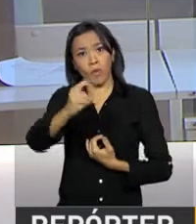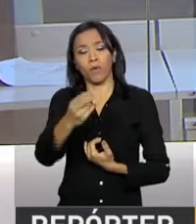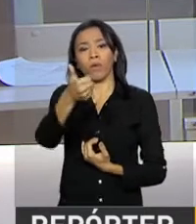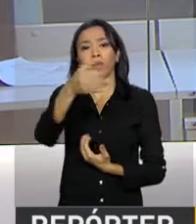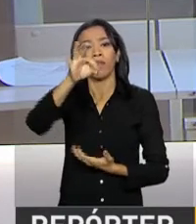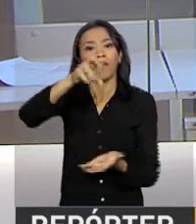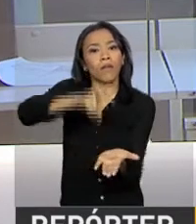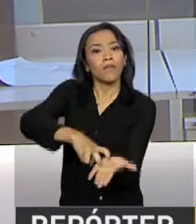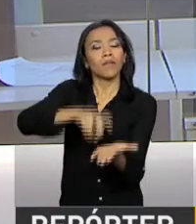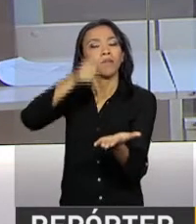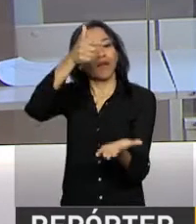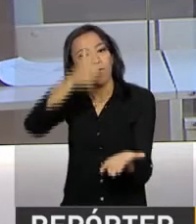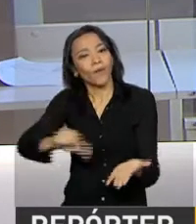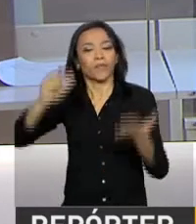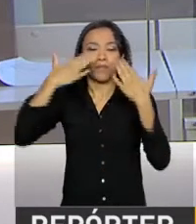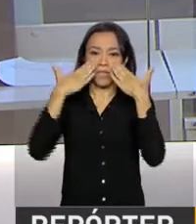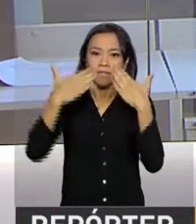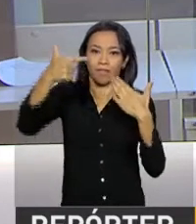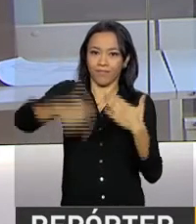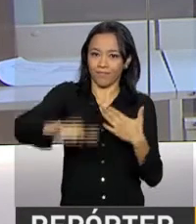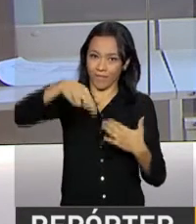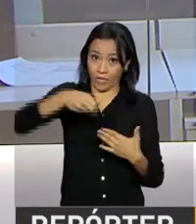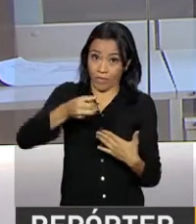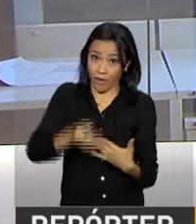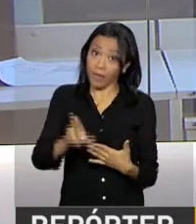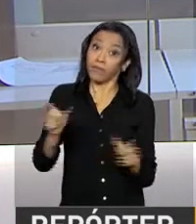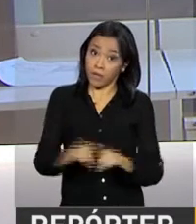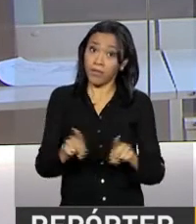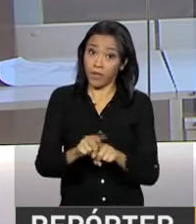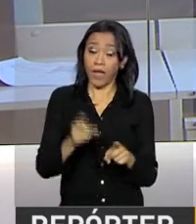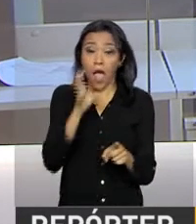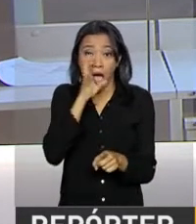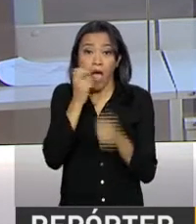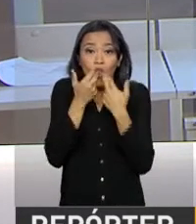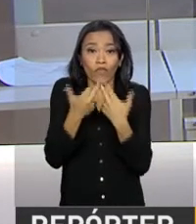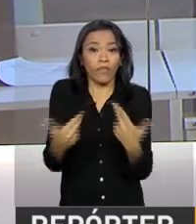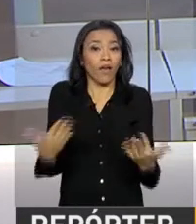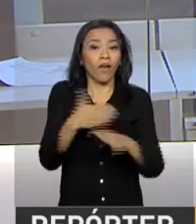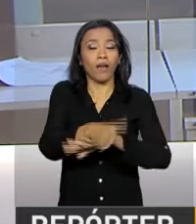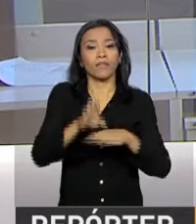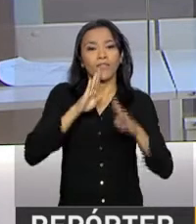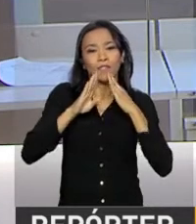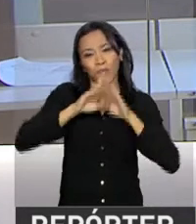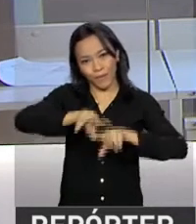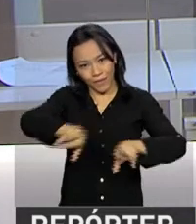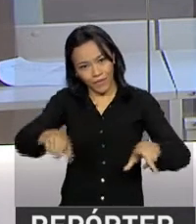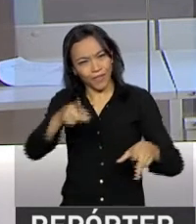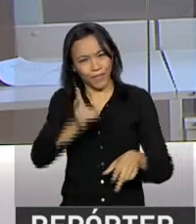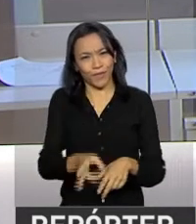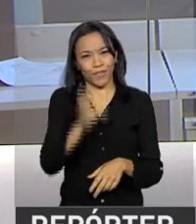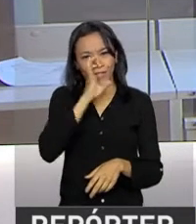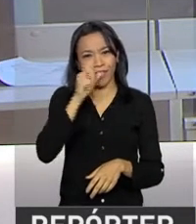na próxima edição do Repórter NBR. Acompanhe também as novidades em nossas redes sociais e você